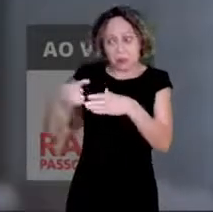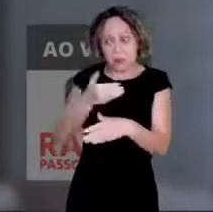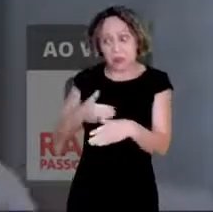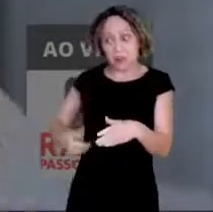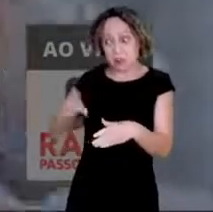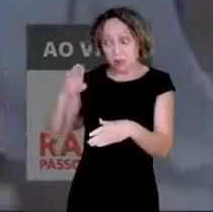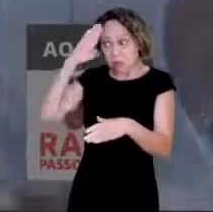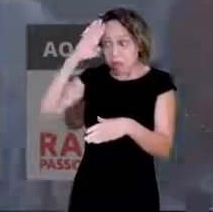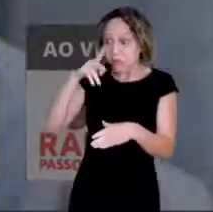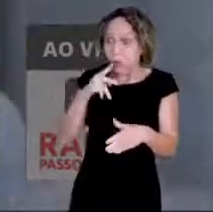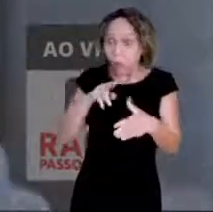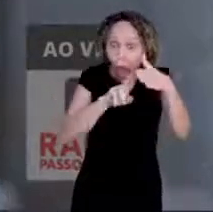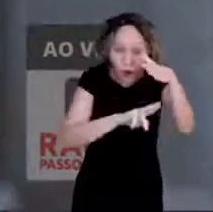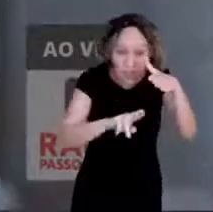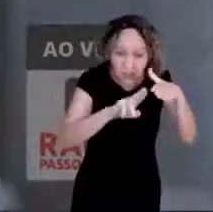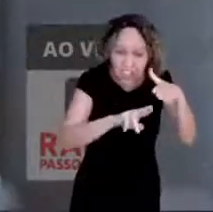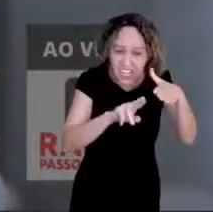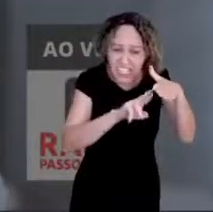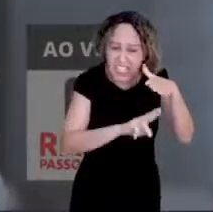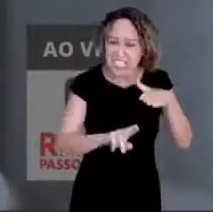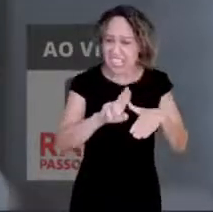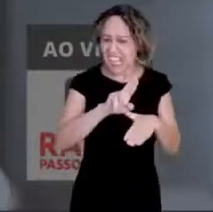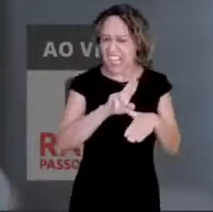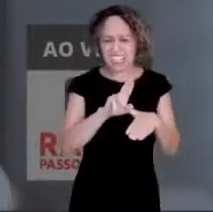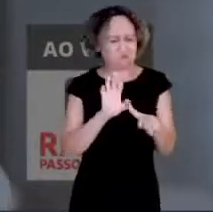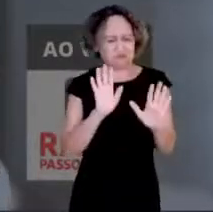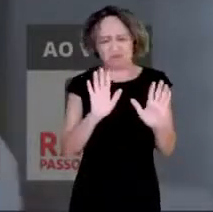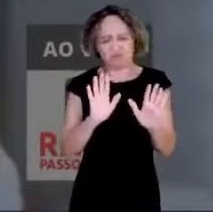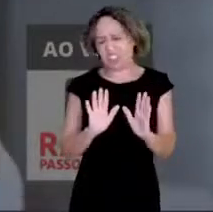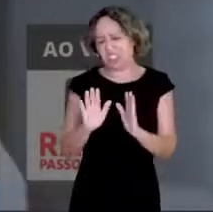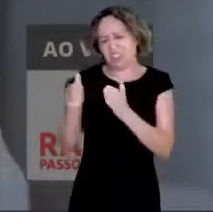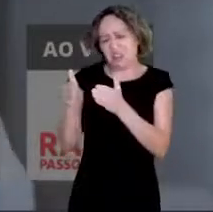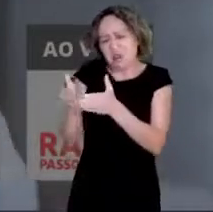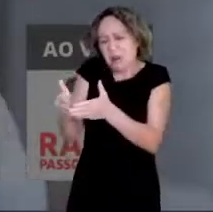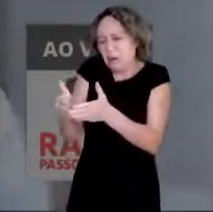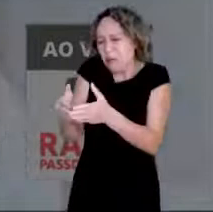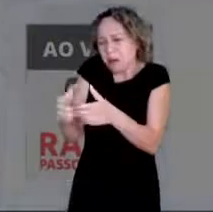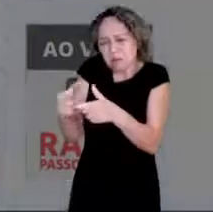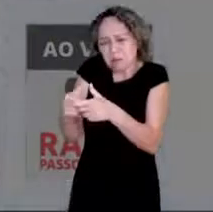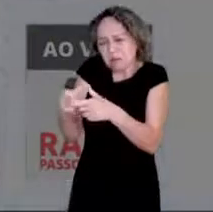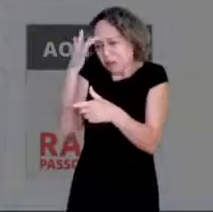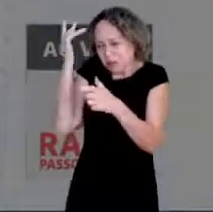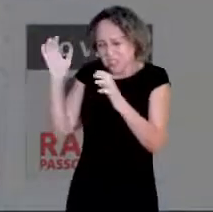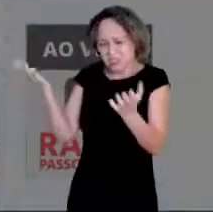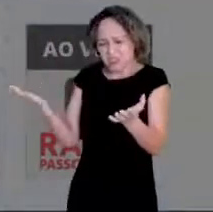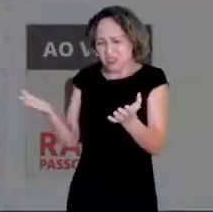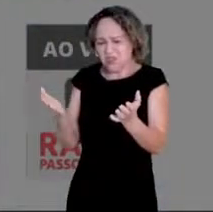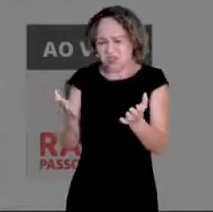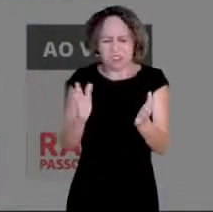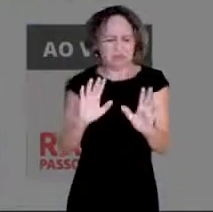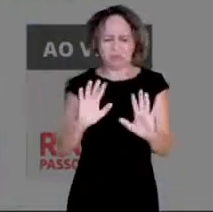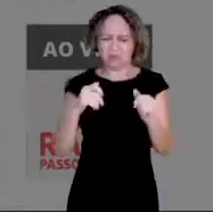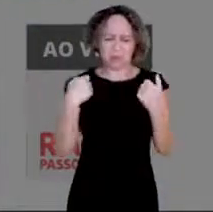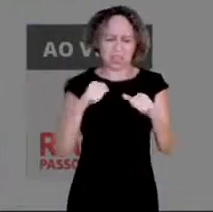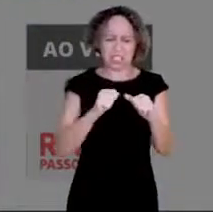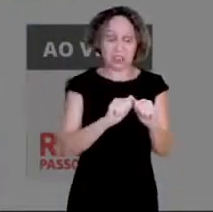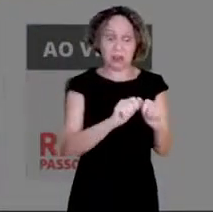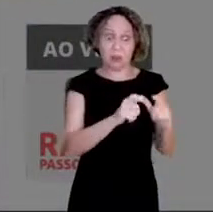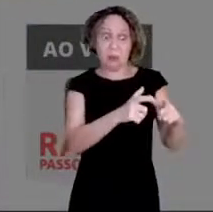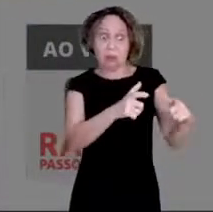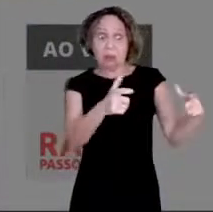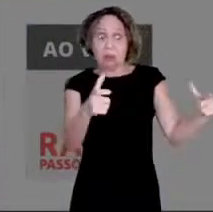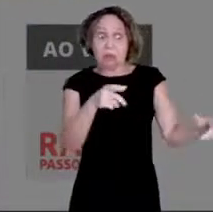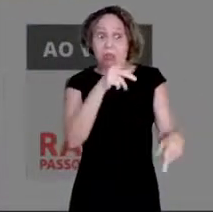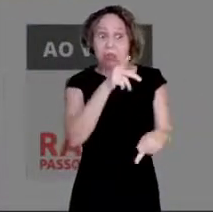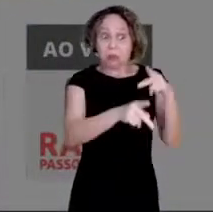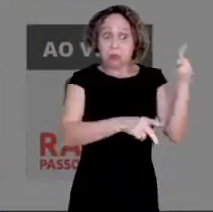começa a crescer, vem alguém e dá um golpe. É isso. Lula, eu poderia,